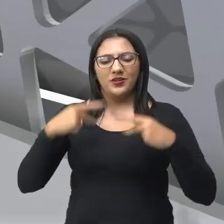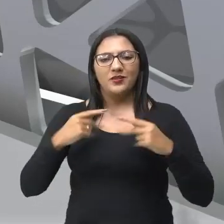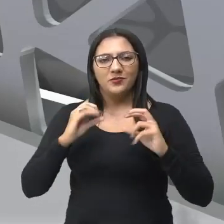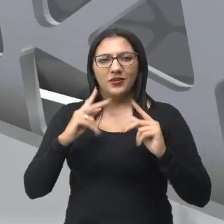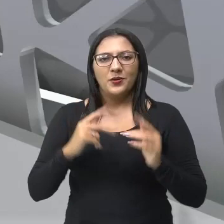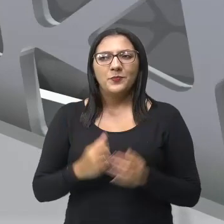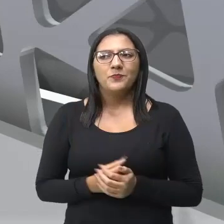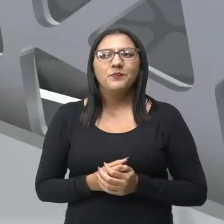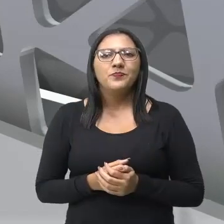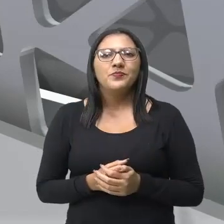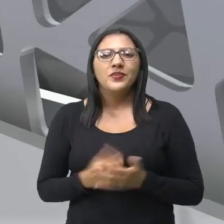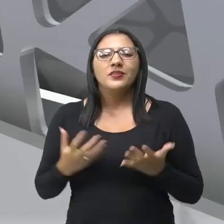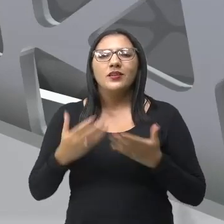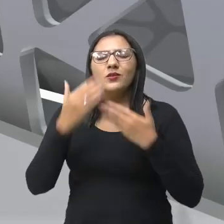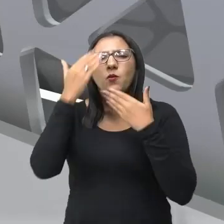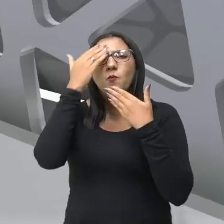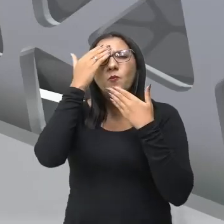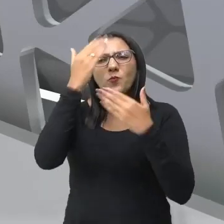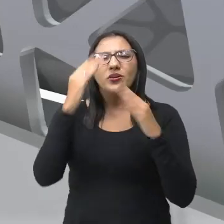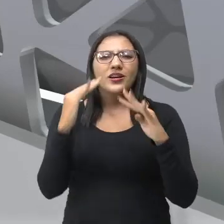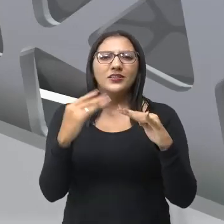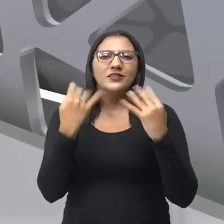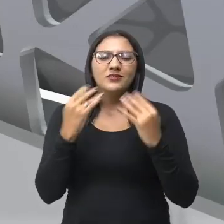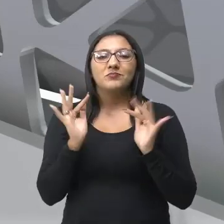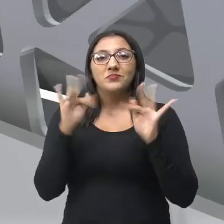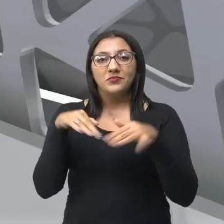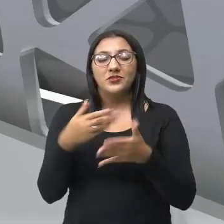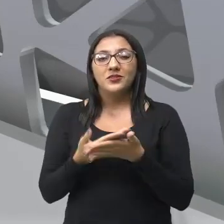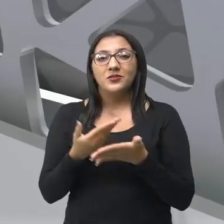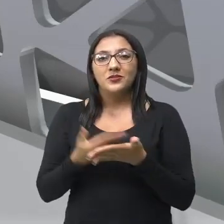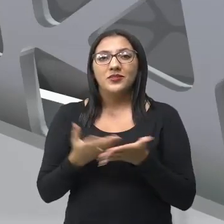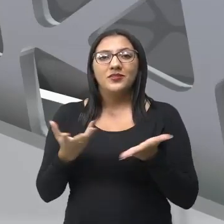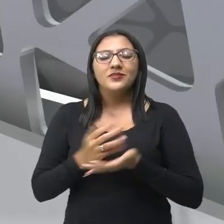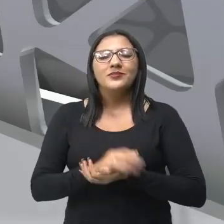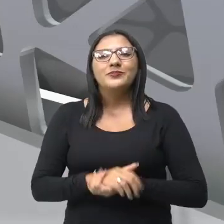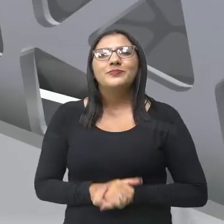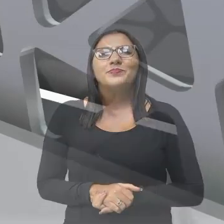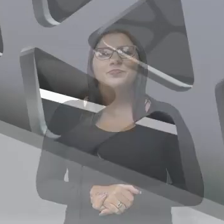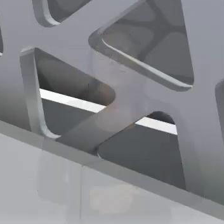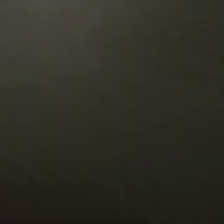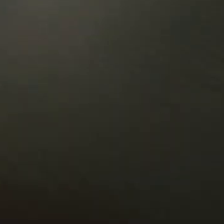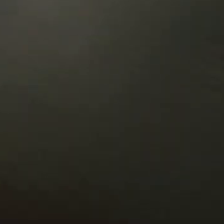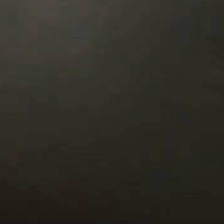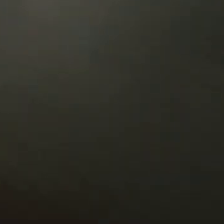Ok, gente? Então, agradeço a atenção e finalizamos a nossa aula aqui.